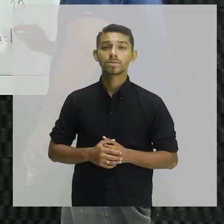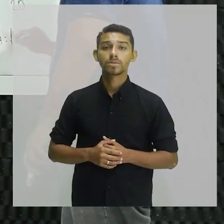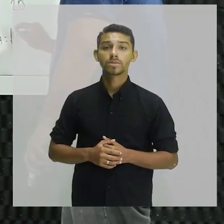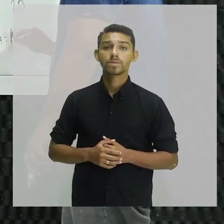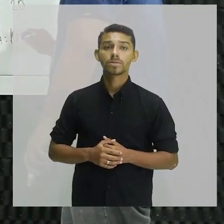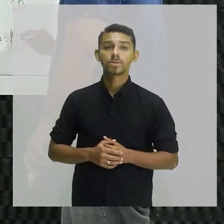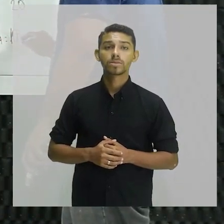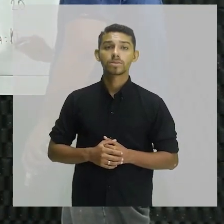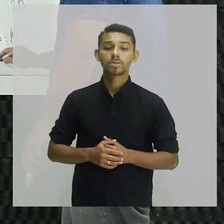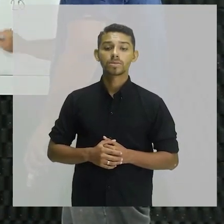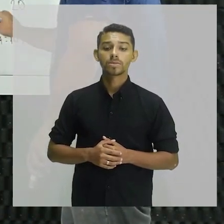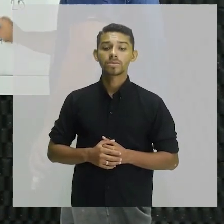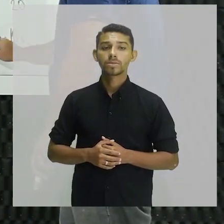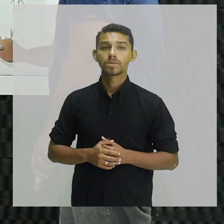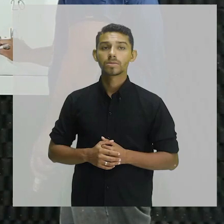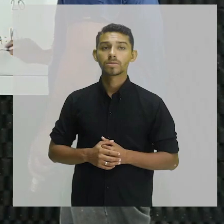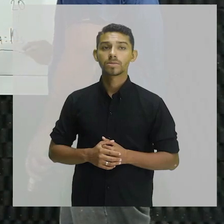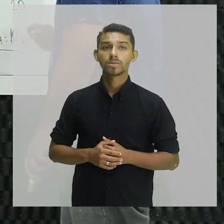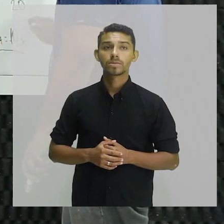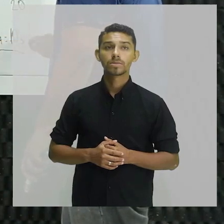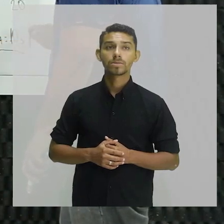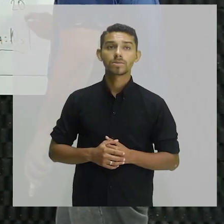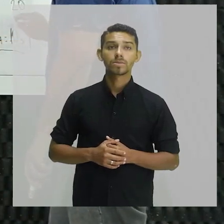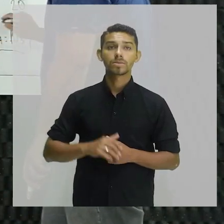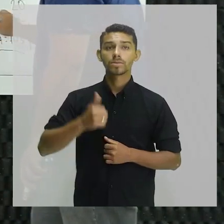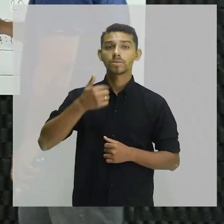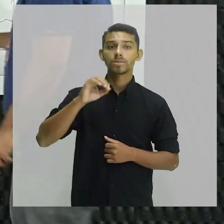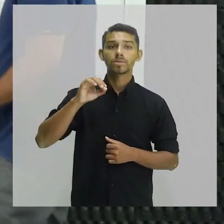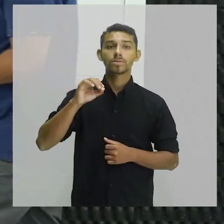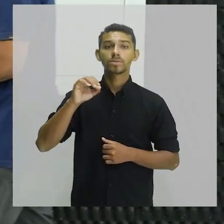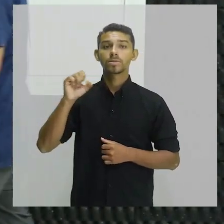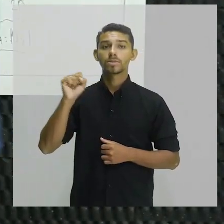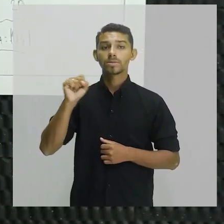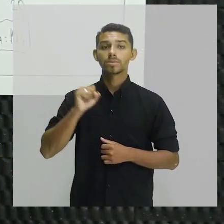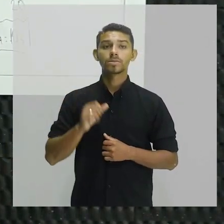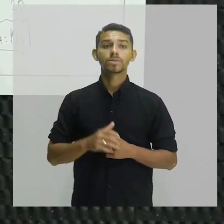de 10. No caso, 10 segundos. Ou seja,